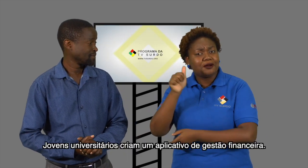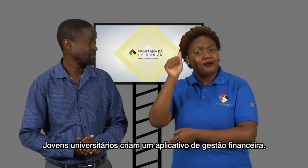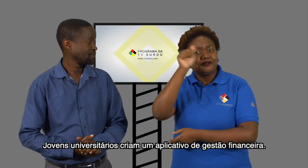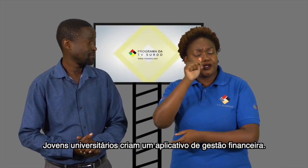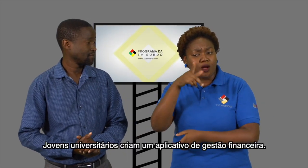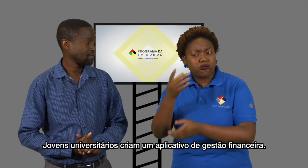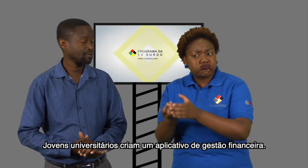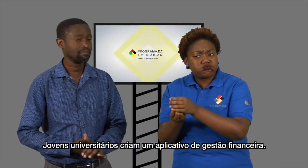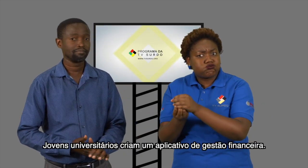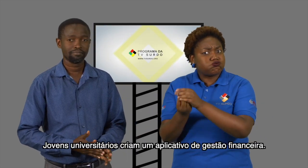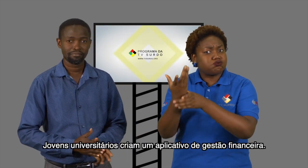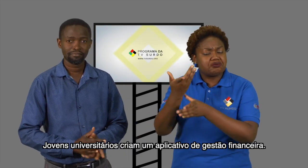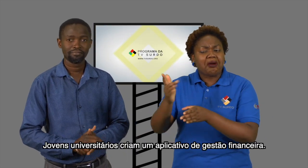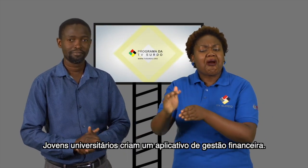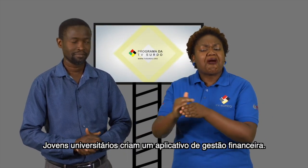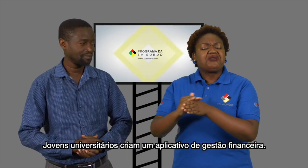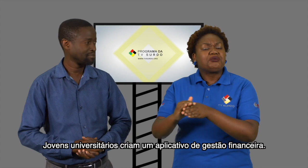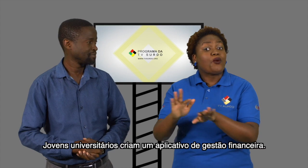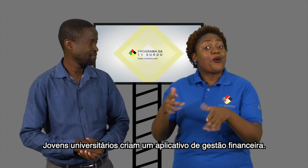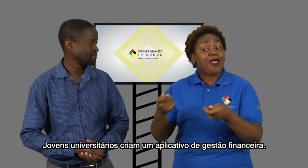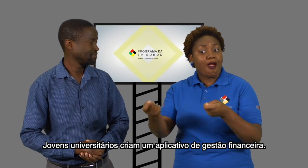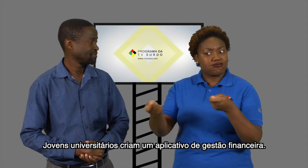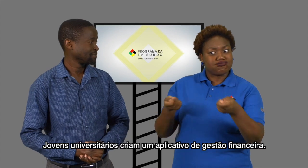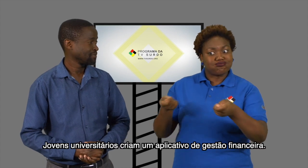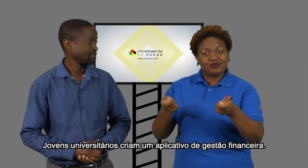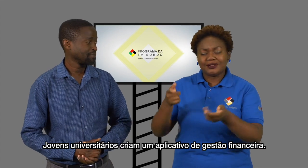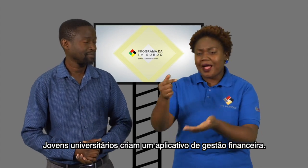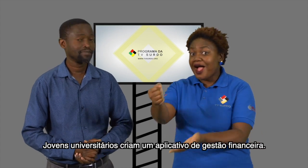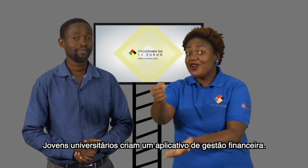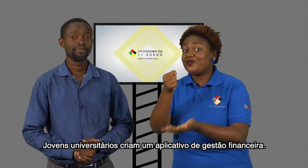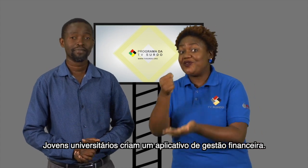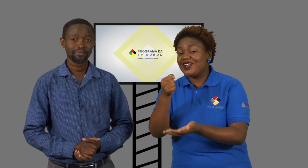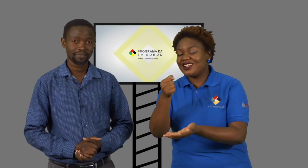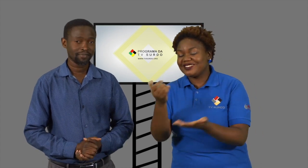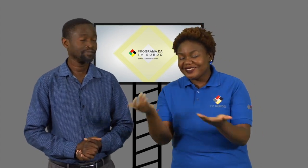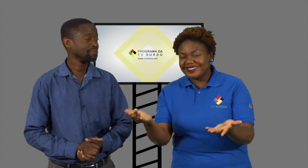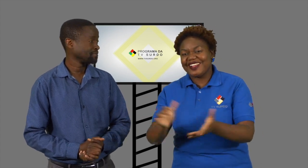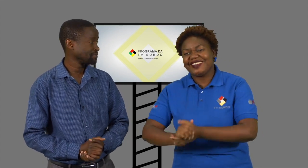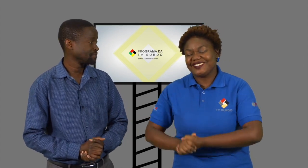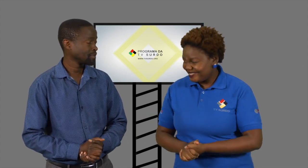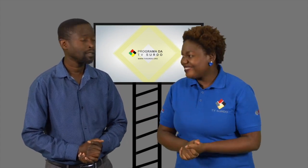Jovens universitários criam um aplicativo de gestão financeira.